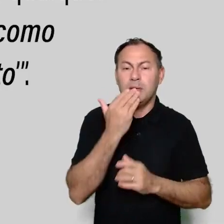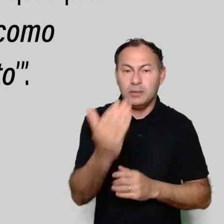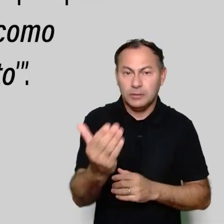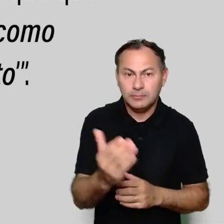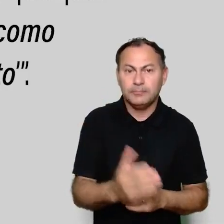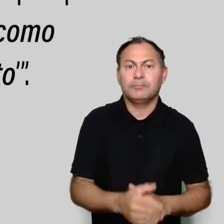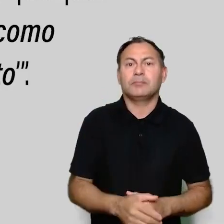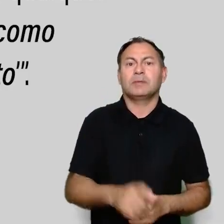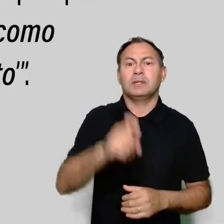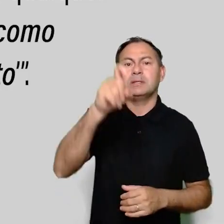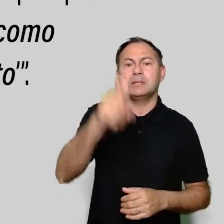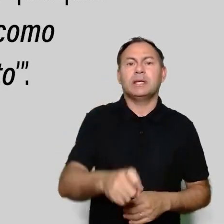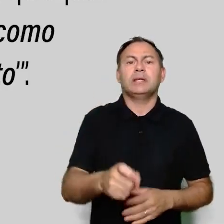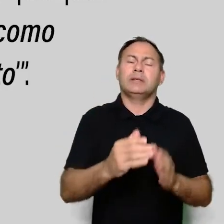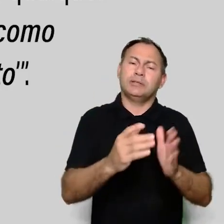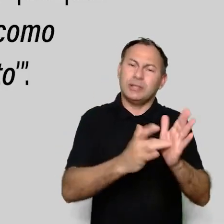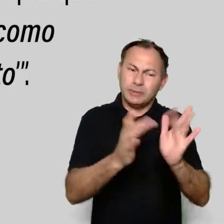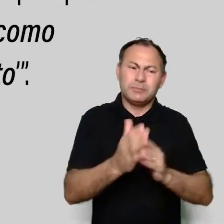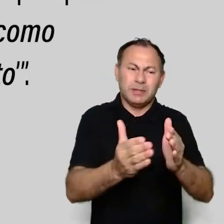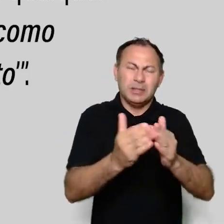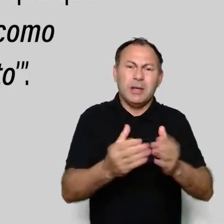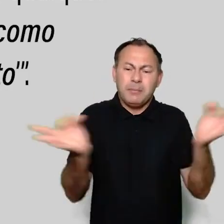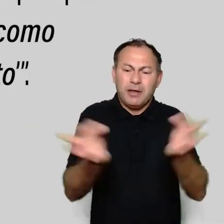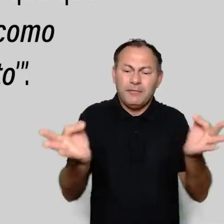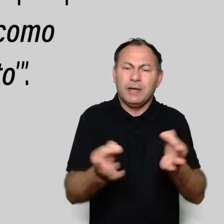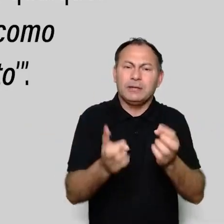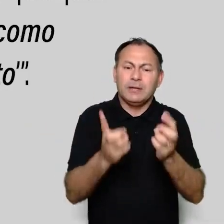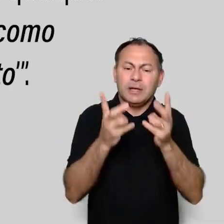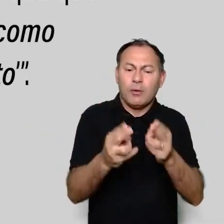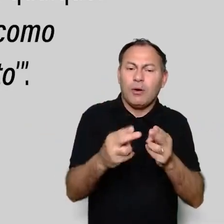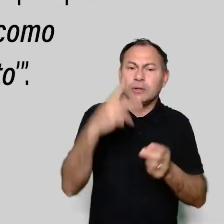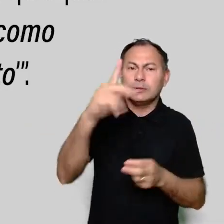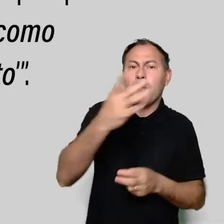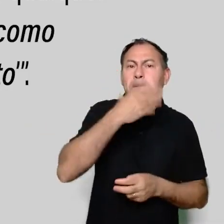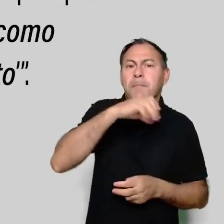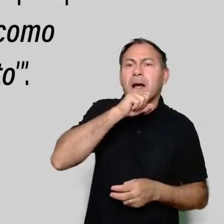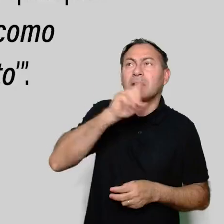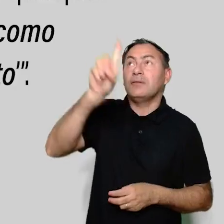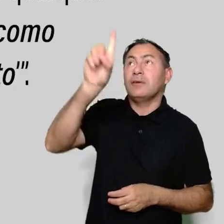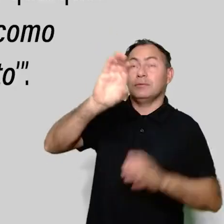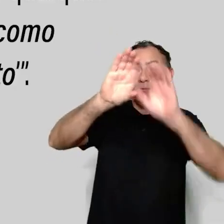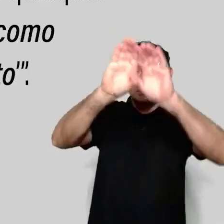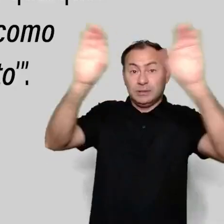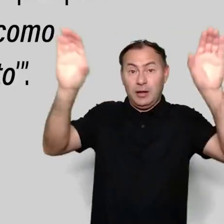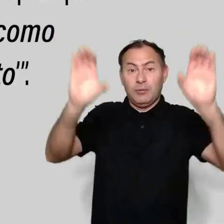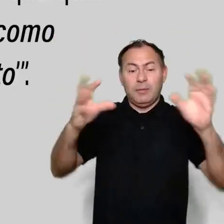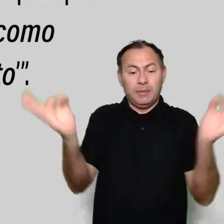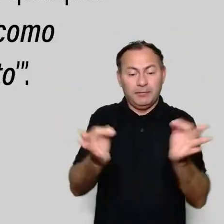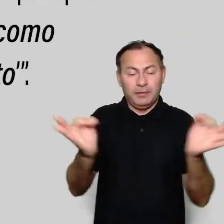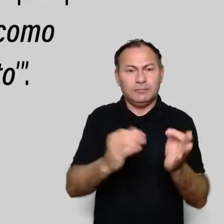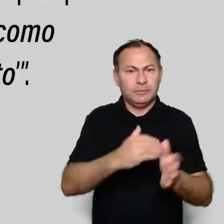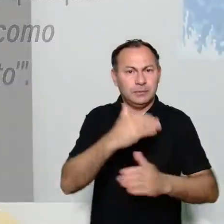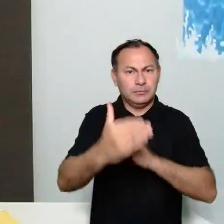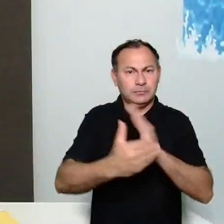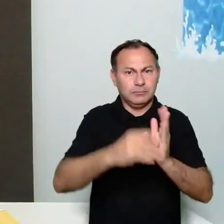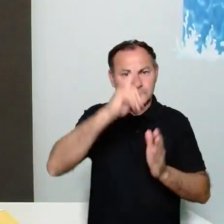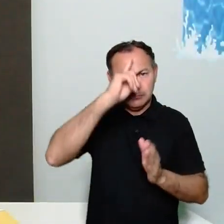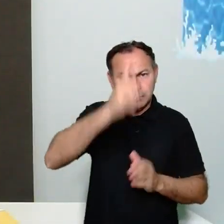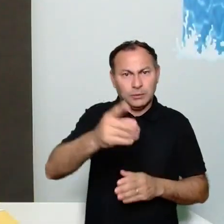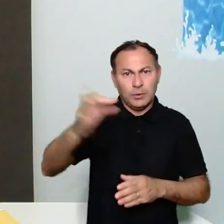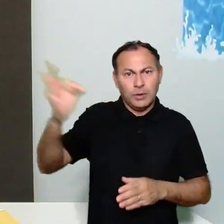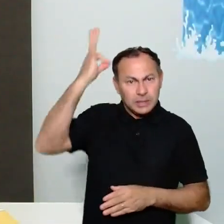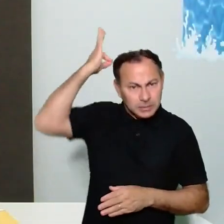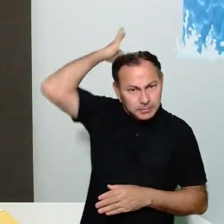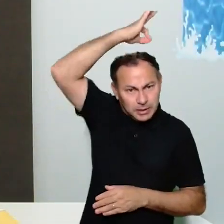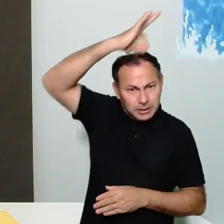grande pedido, sede perfeitos, como o vosso Pai Celeste é perfeito. A todos enviou